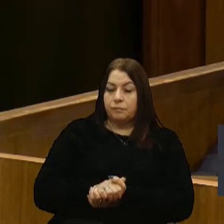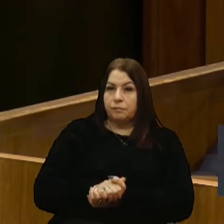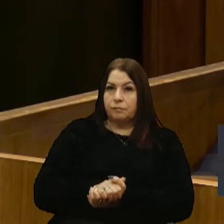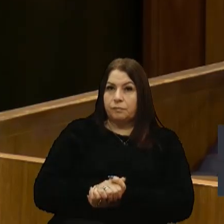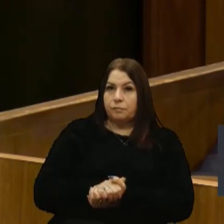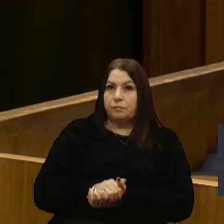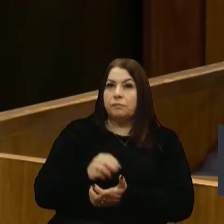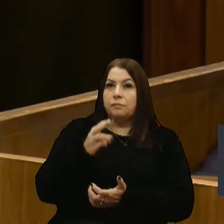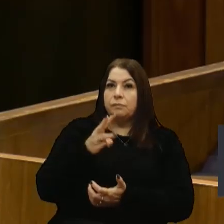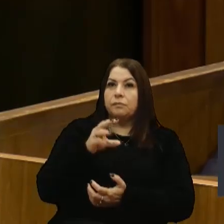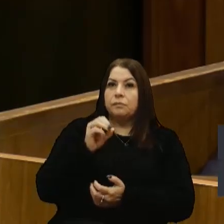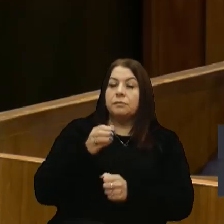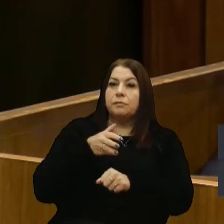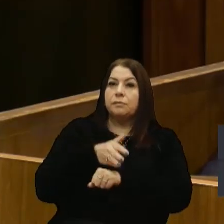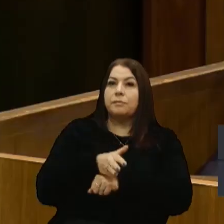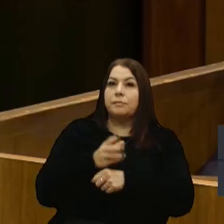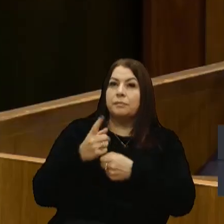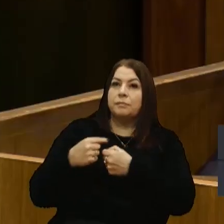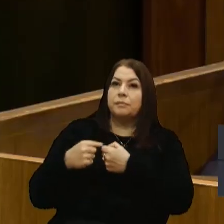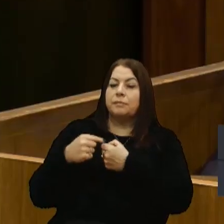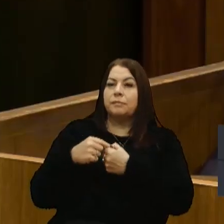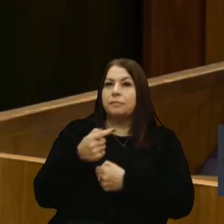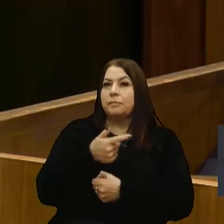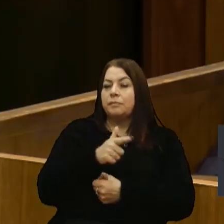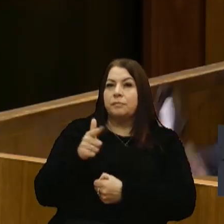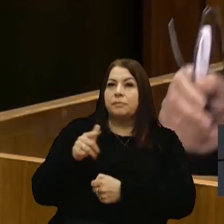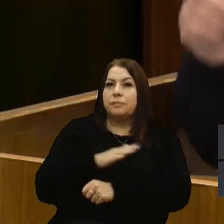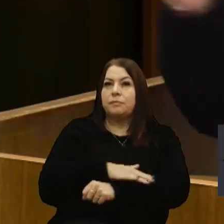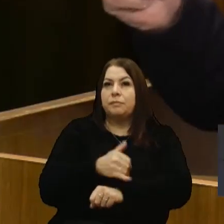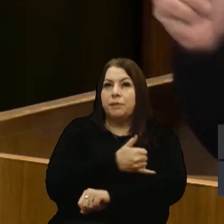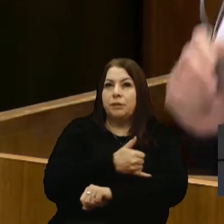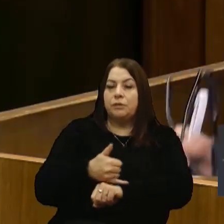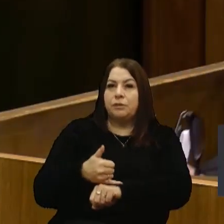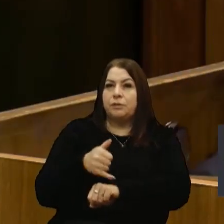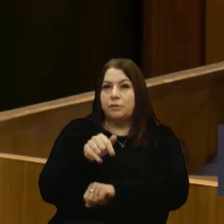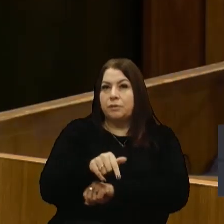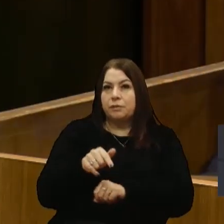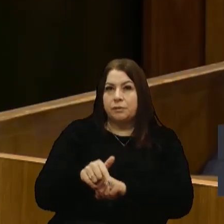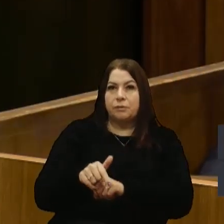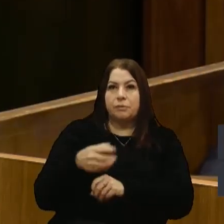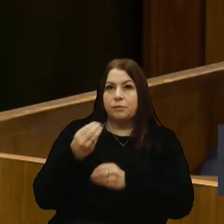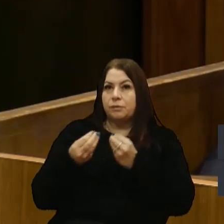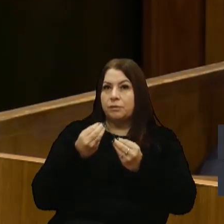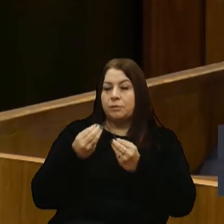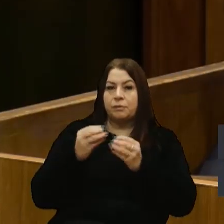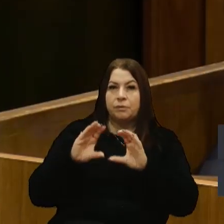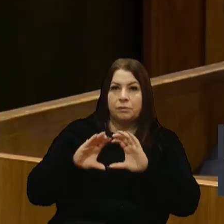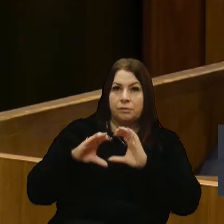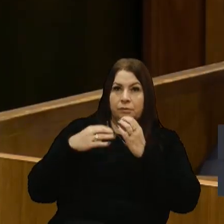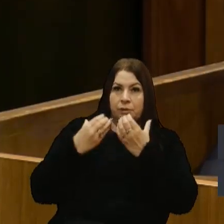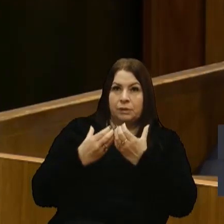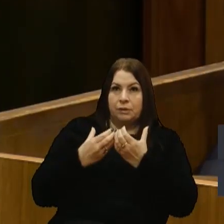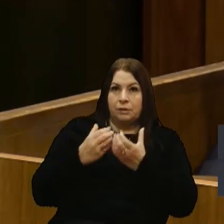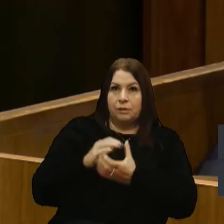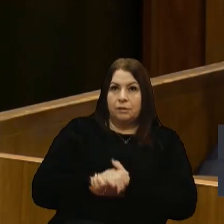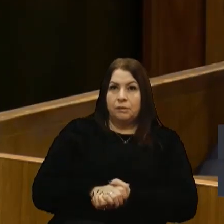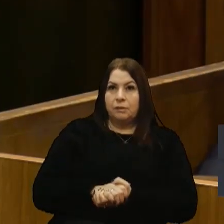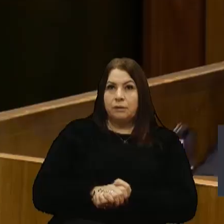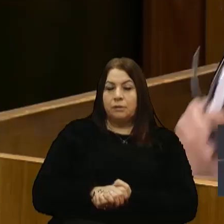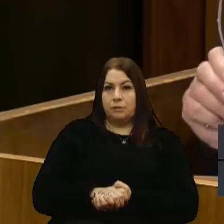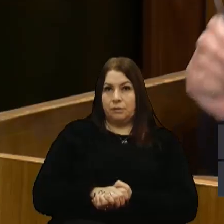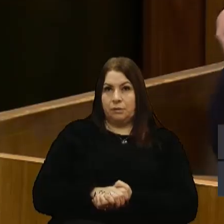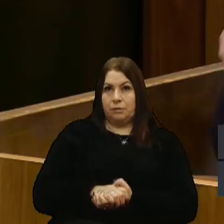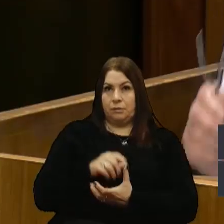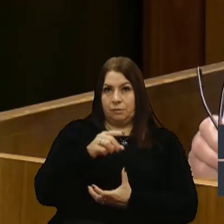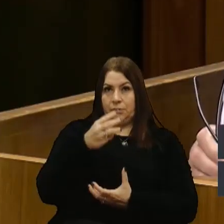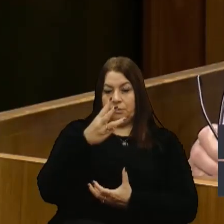em nossa cidade que nós não temos pavimentação e que não tem como ser comunitária. Tá? Nós